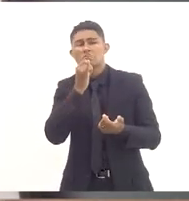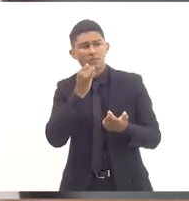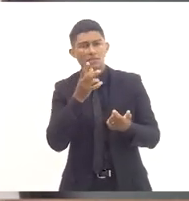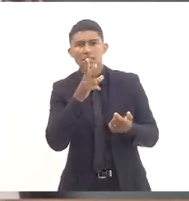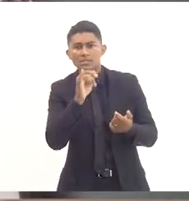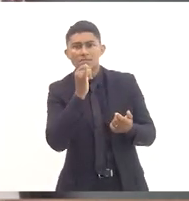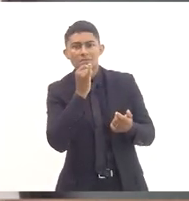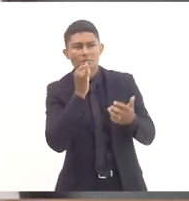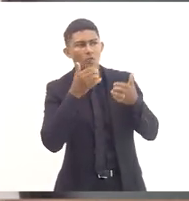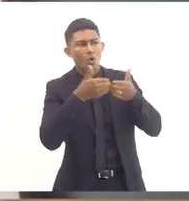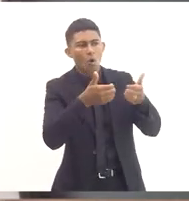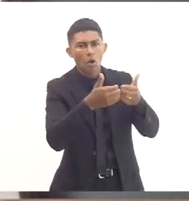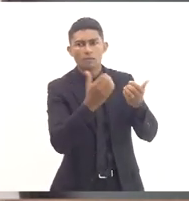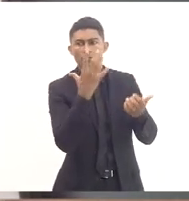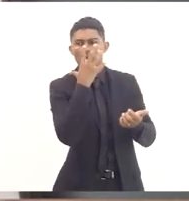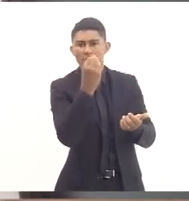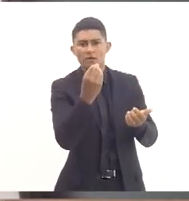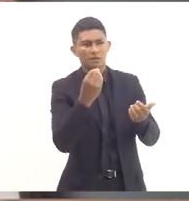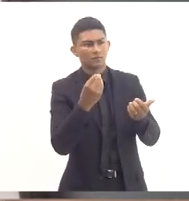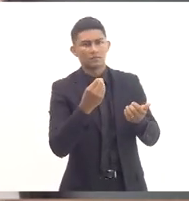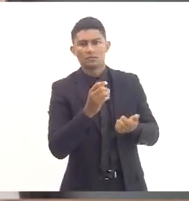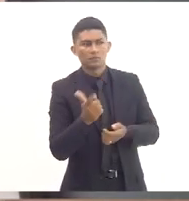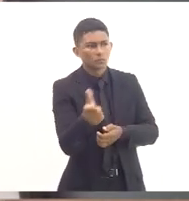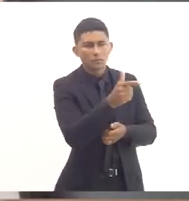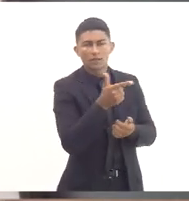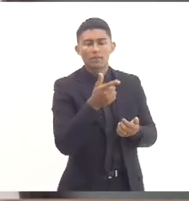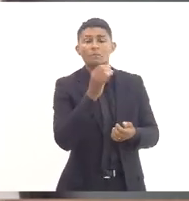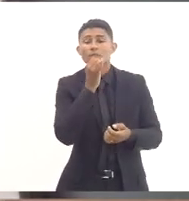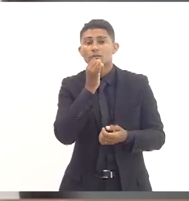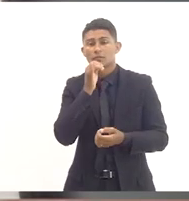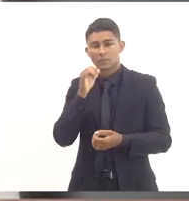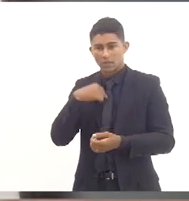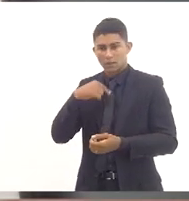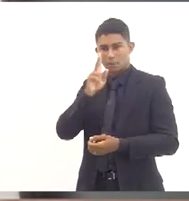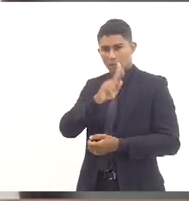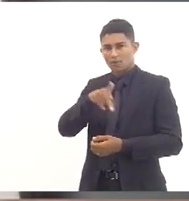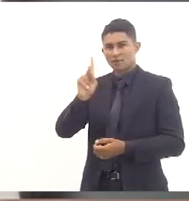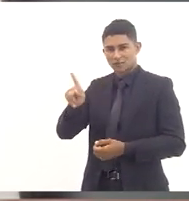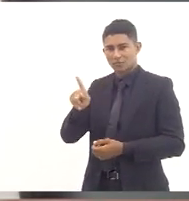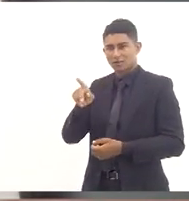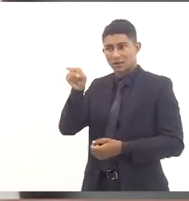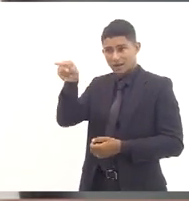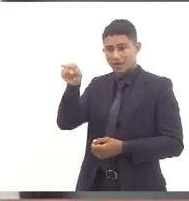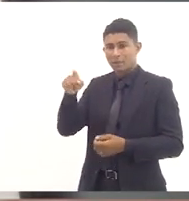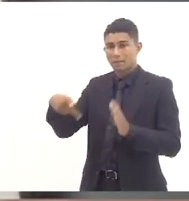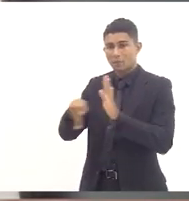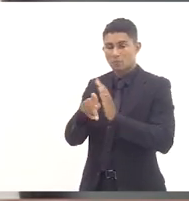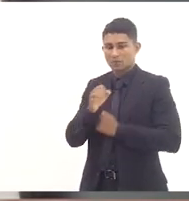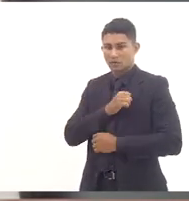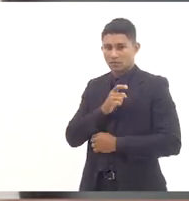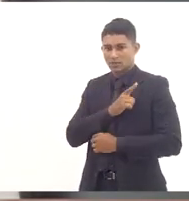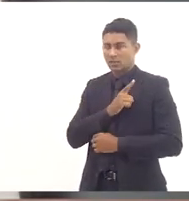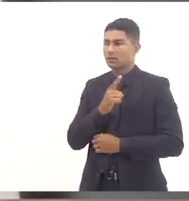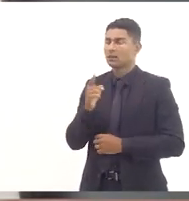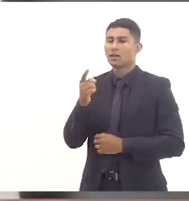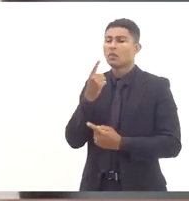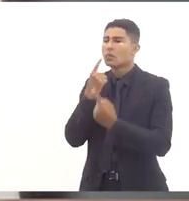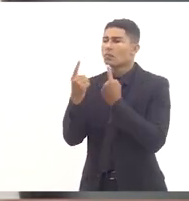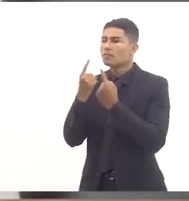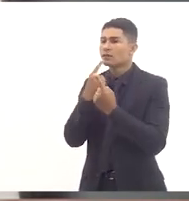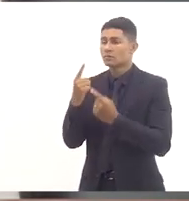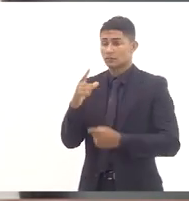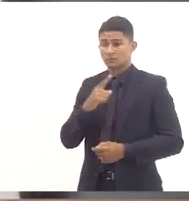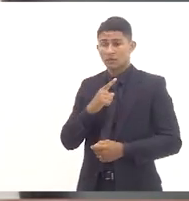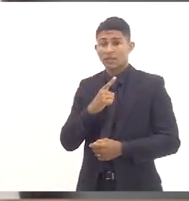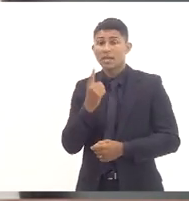eu conversando com o professor aqui é de São Gonçalo Só existe uma linha de ônibus de São Gonçalo